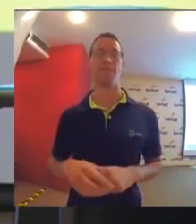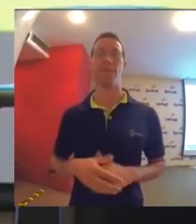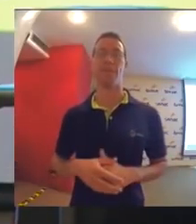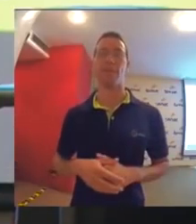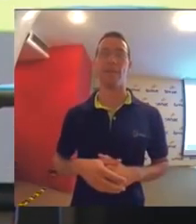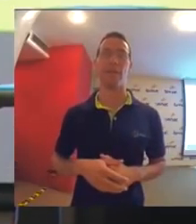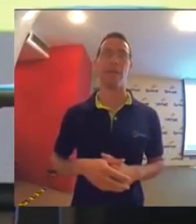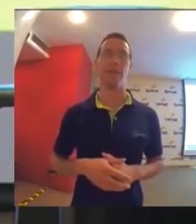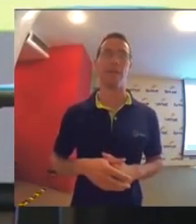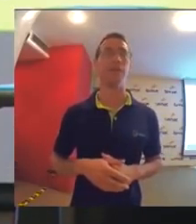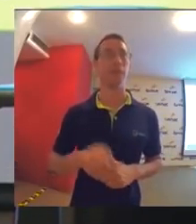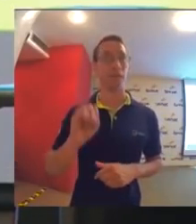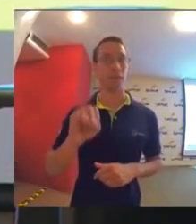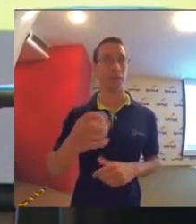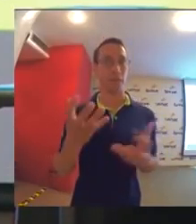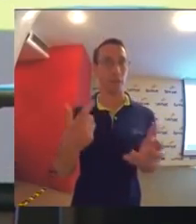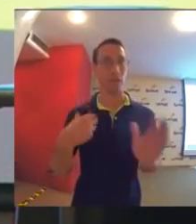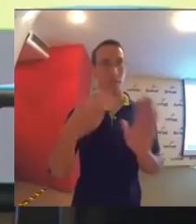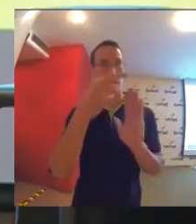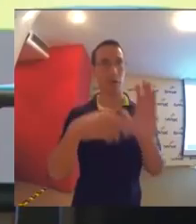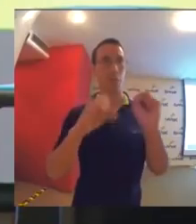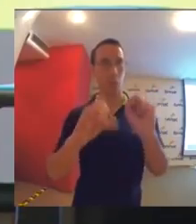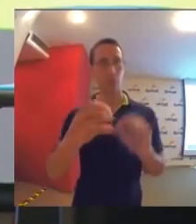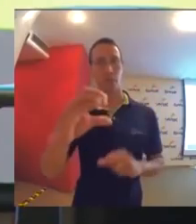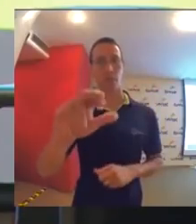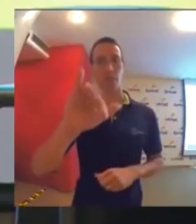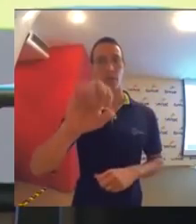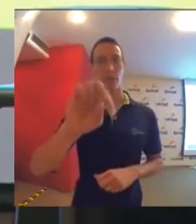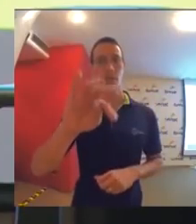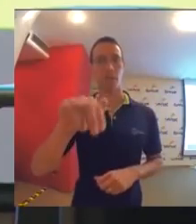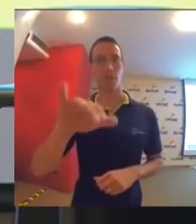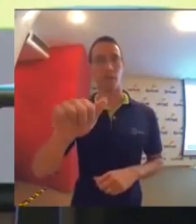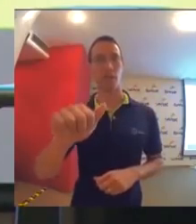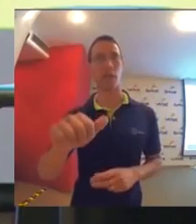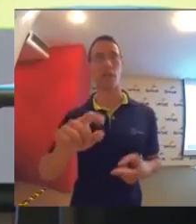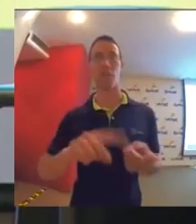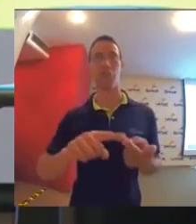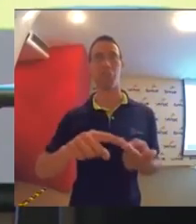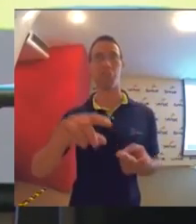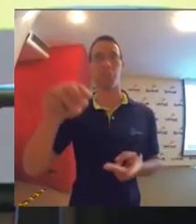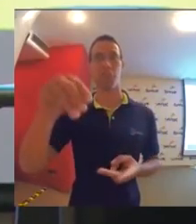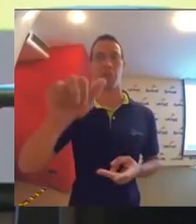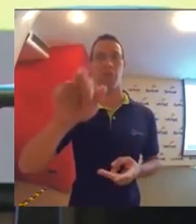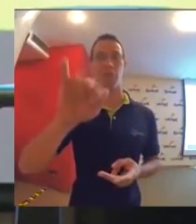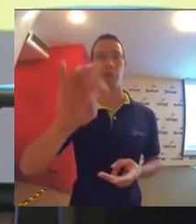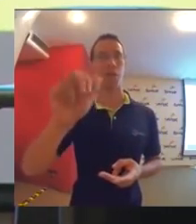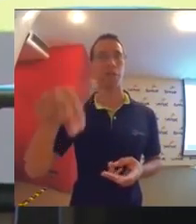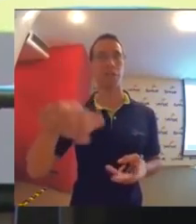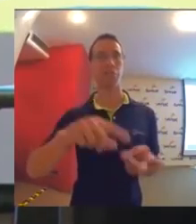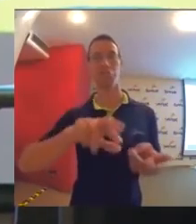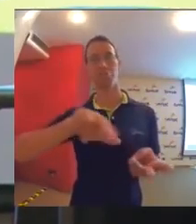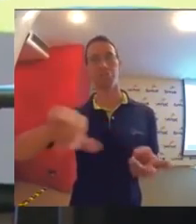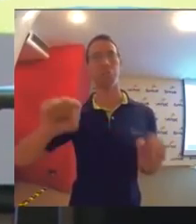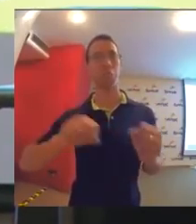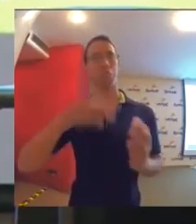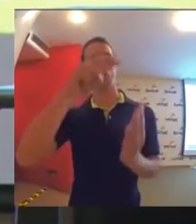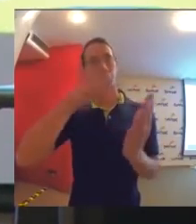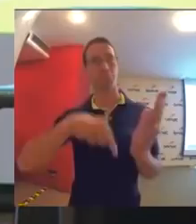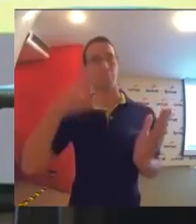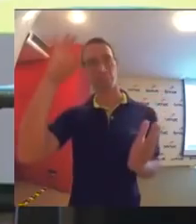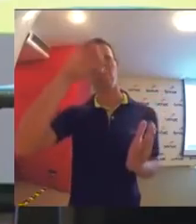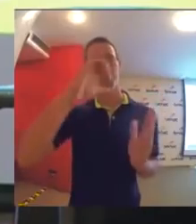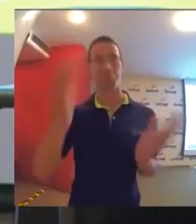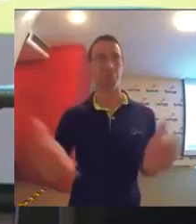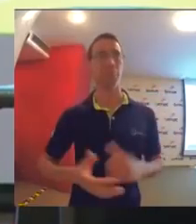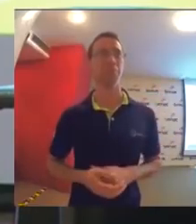Se quiserem ler sobre isso, podem ler Krishnamurti, Martin Buber, do Eu e Tu, tudo isso. Tá? Vocês já leram,